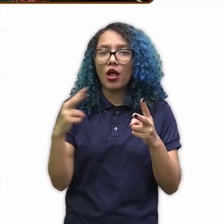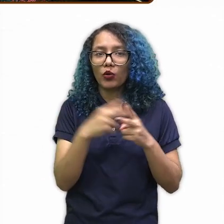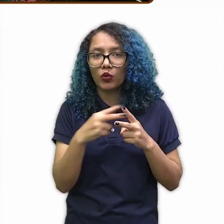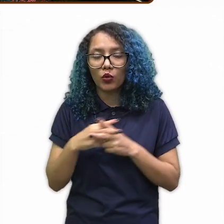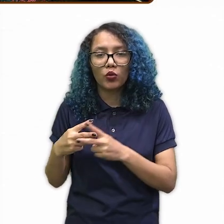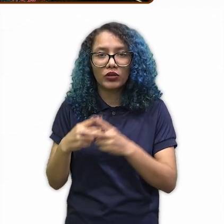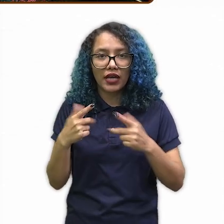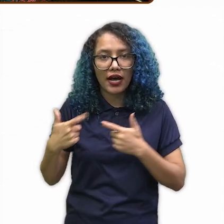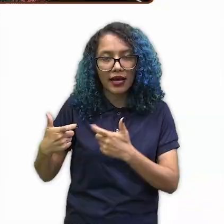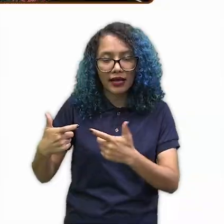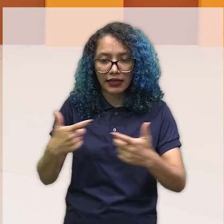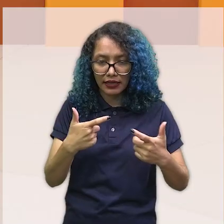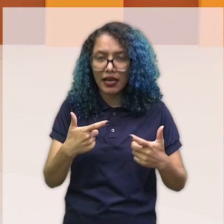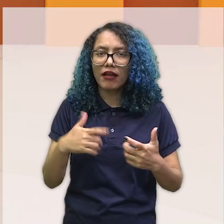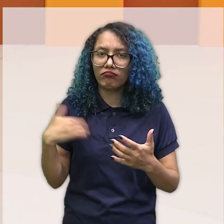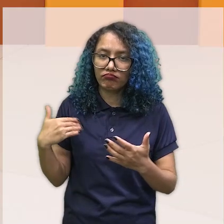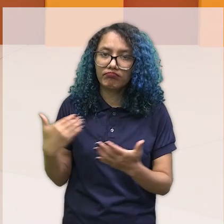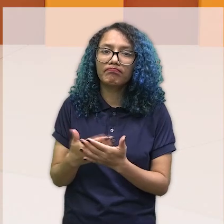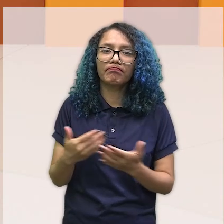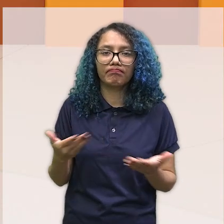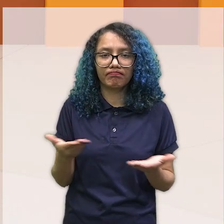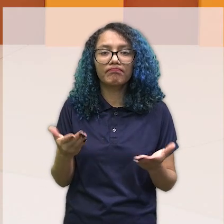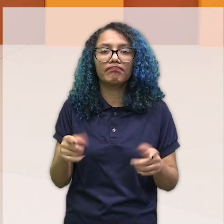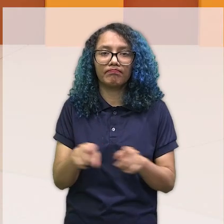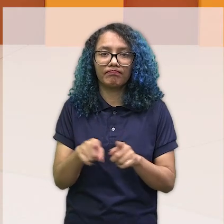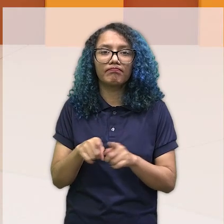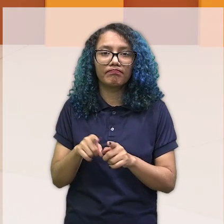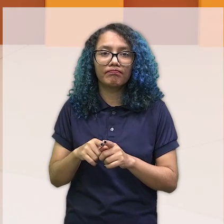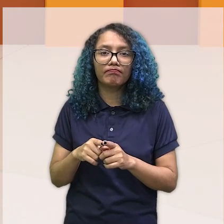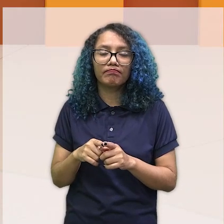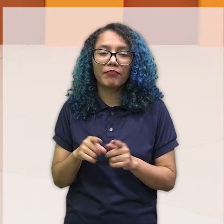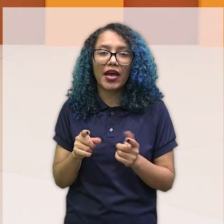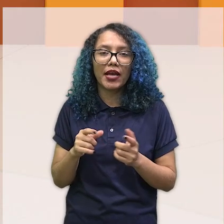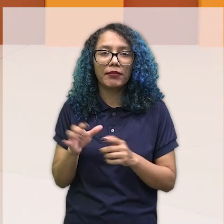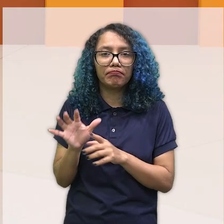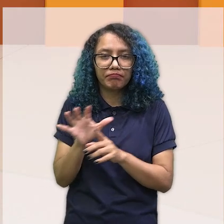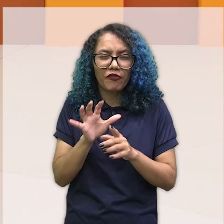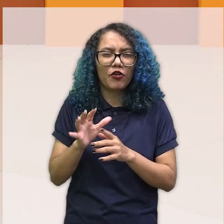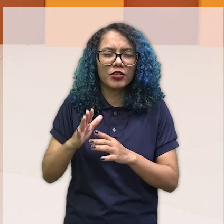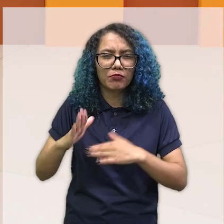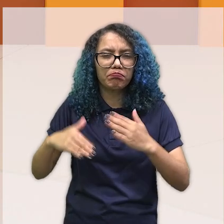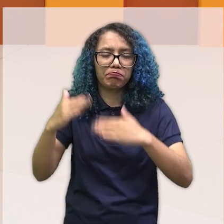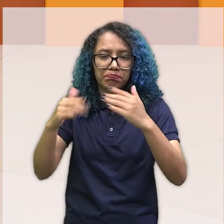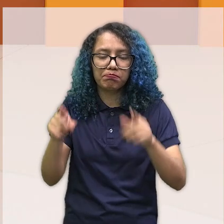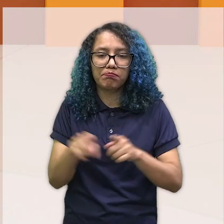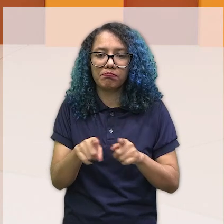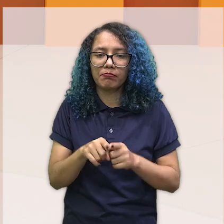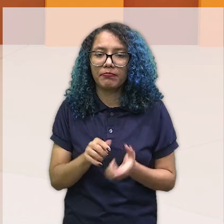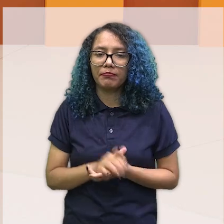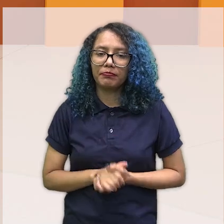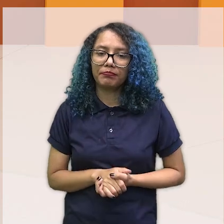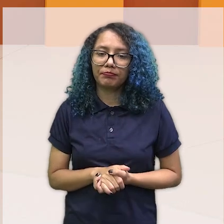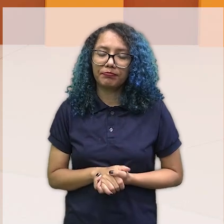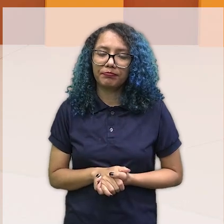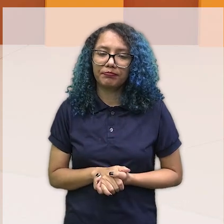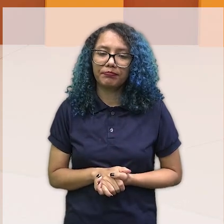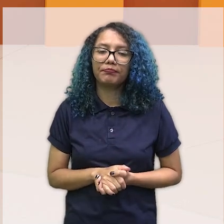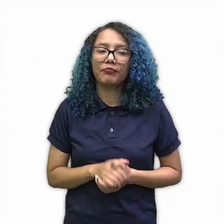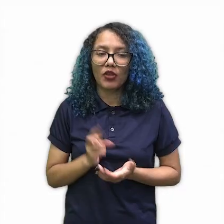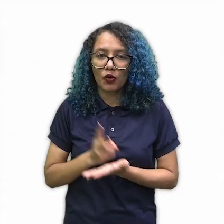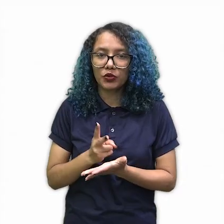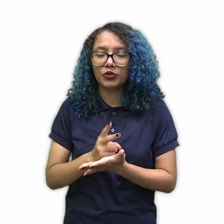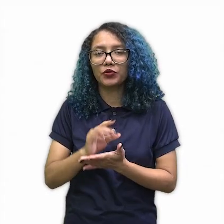que até nos dias atuais também acaba se desenvolvendo bastante. Ainda na Ásia, gente, nós teremos